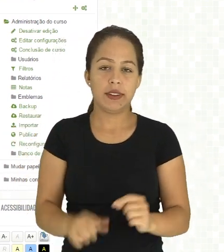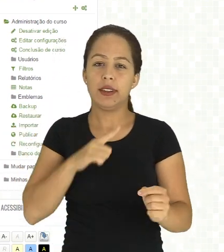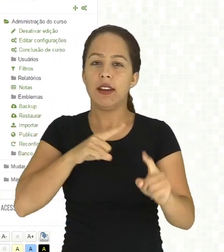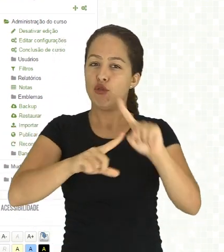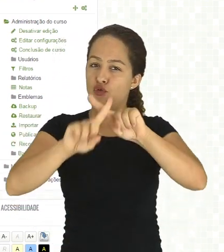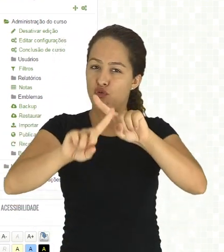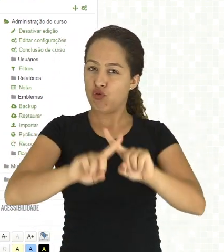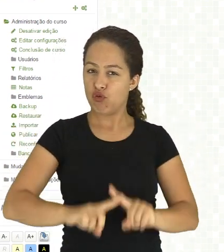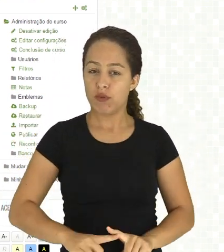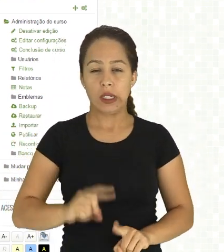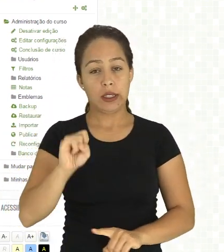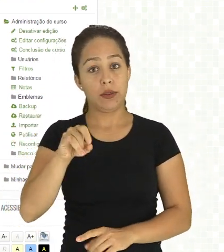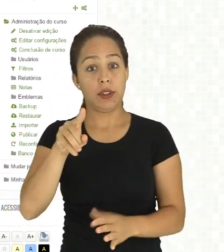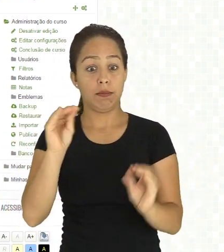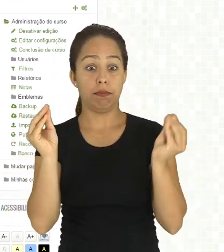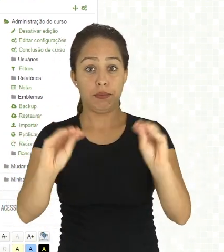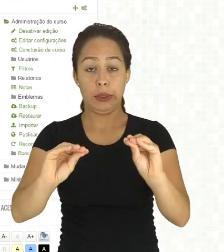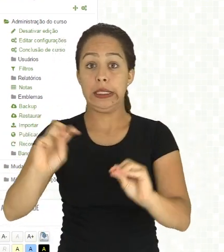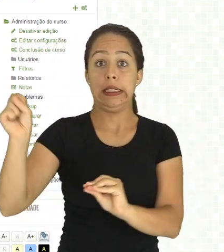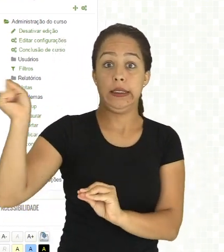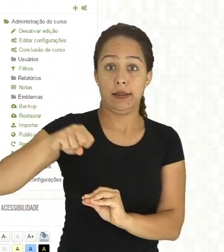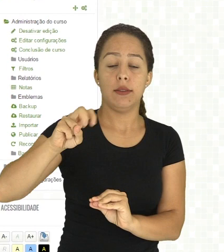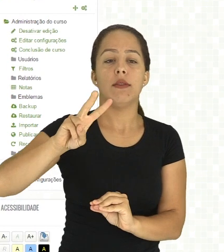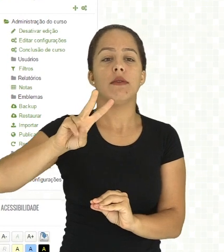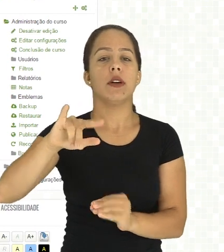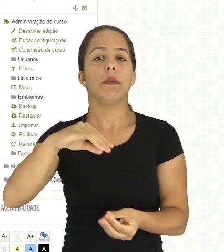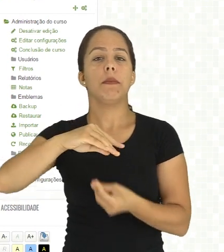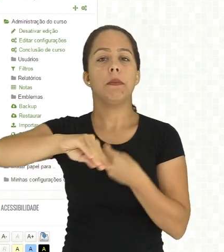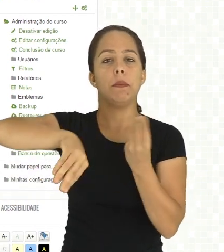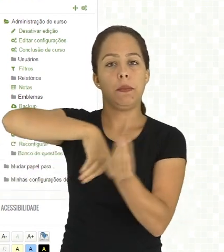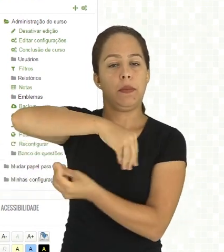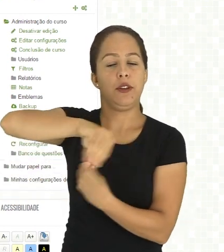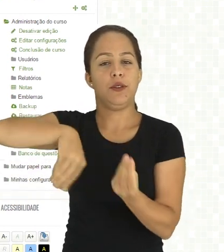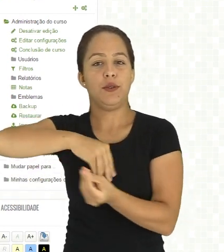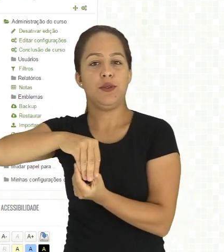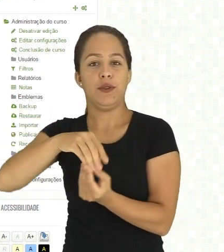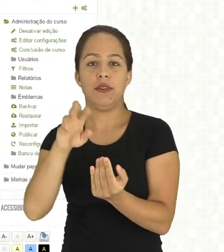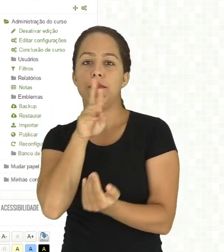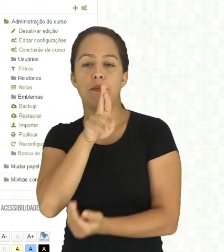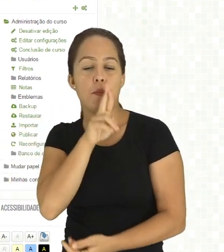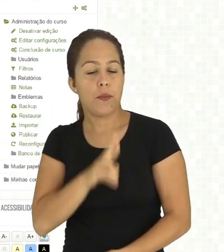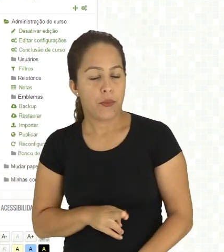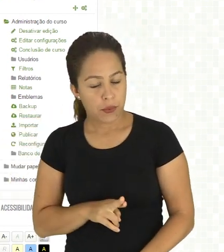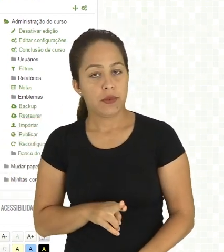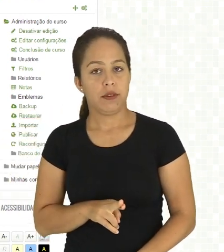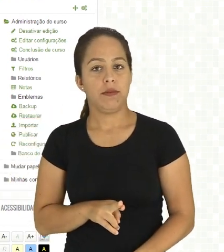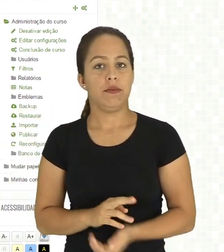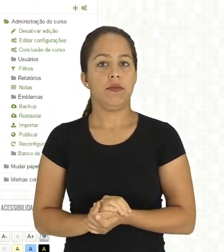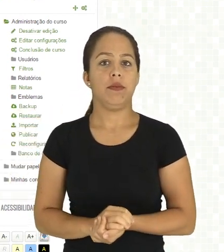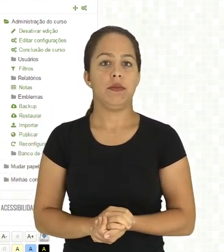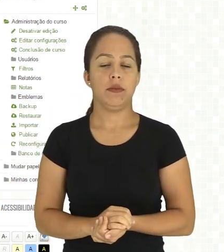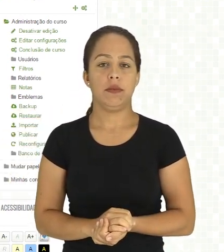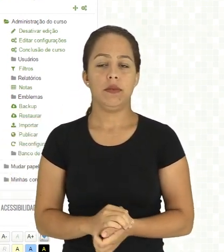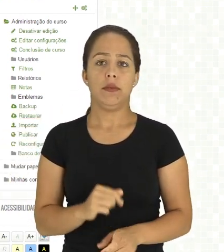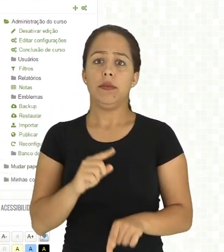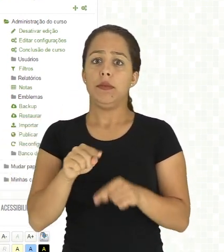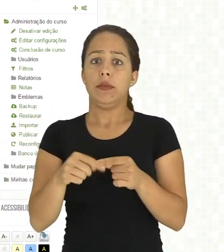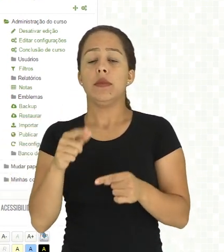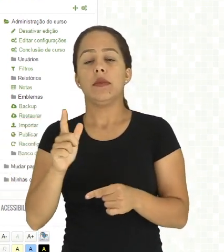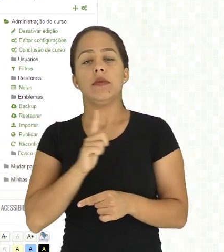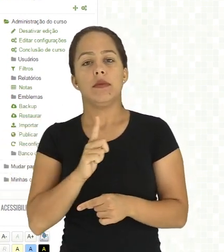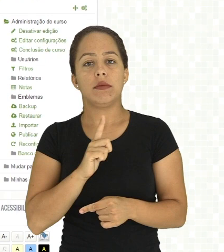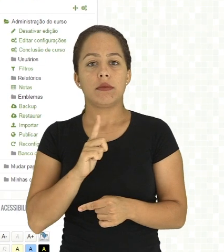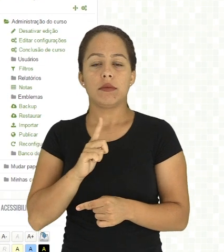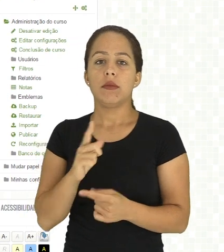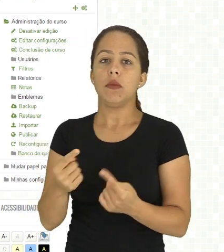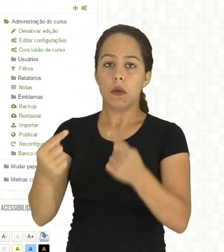escolha. E caso você defina como sim, ele vai misturar todas as alternativas dessas questões. Em como se comportam as